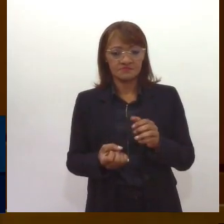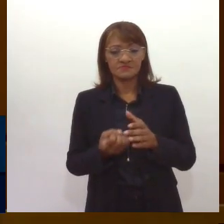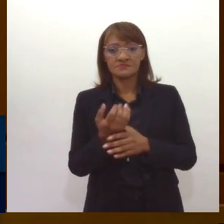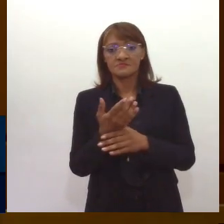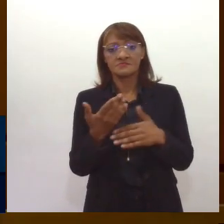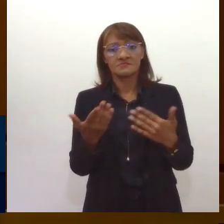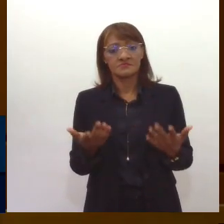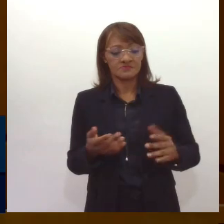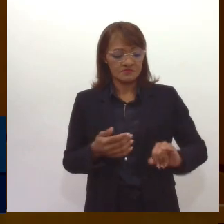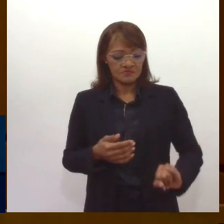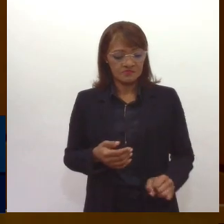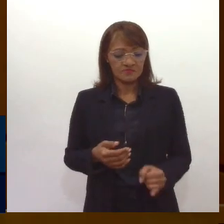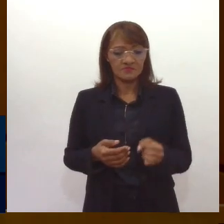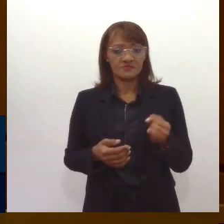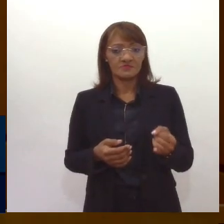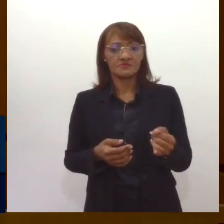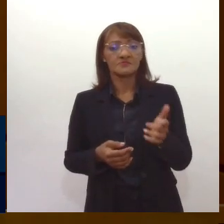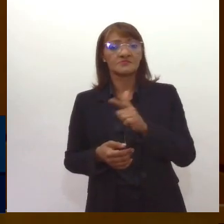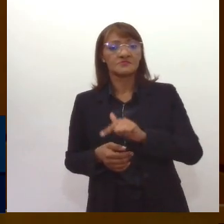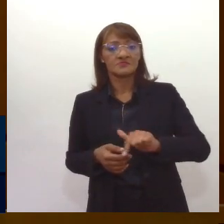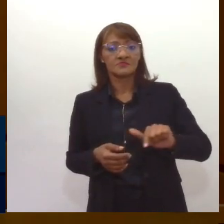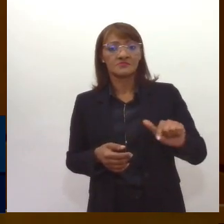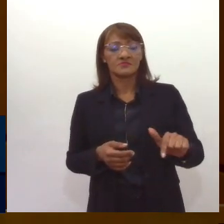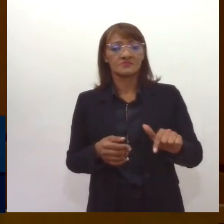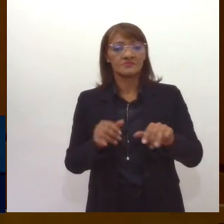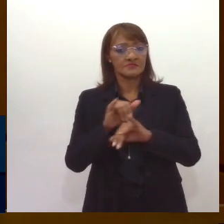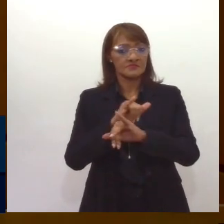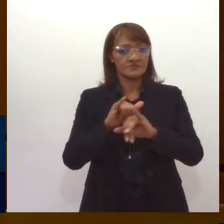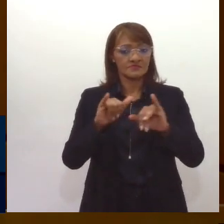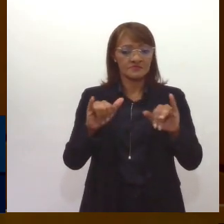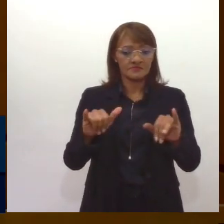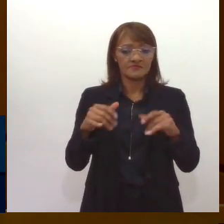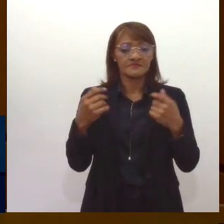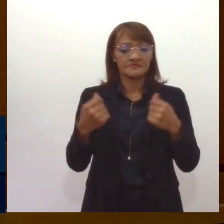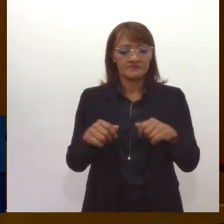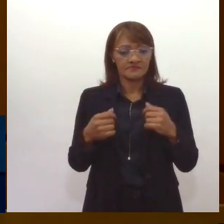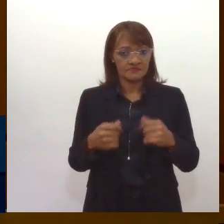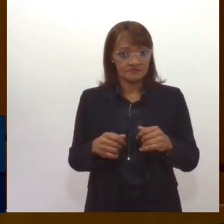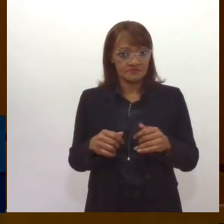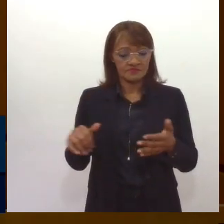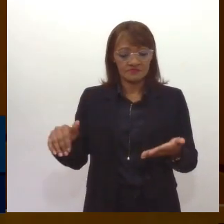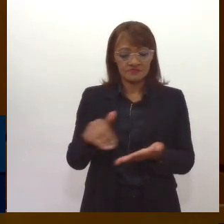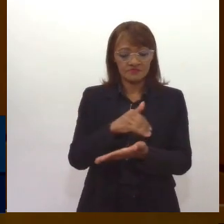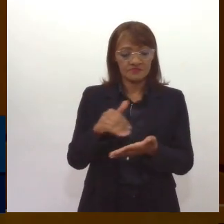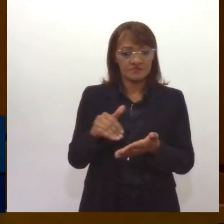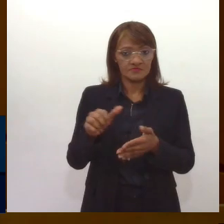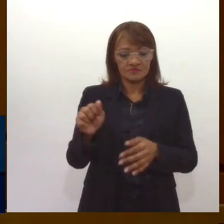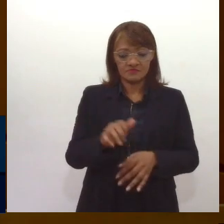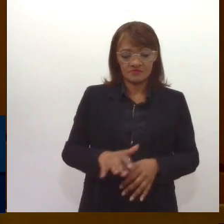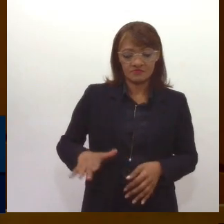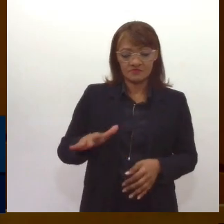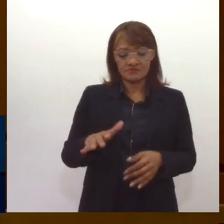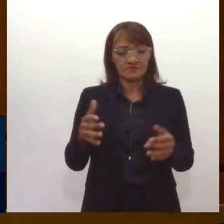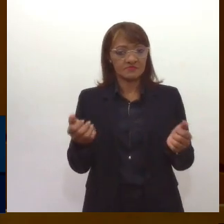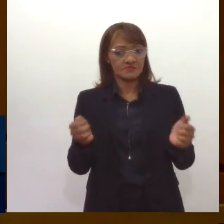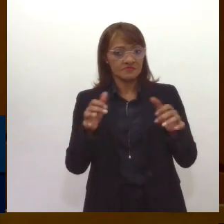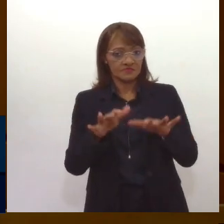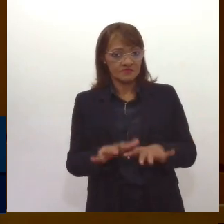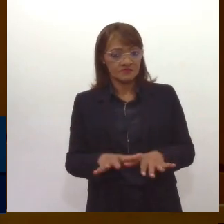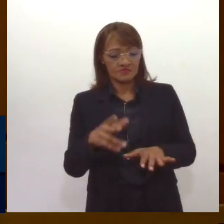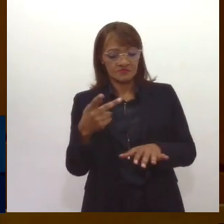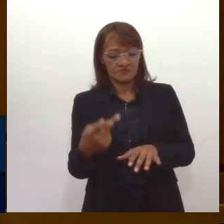é preciso que a Secretaria de Assistência Social e Inclusão do Estado trabalhe na lógica